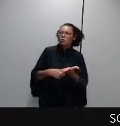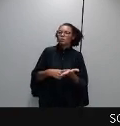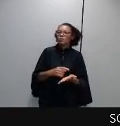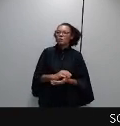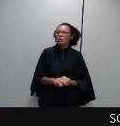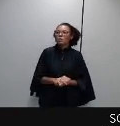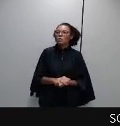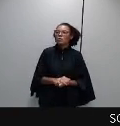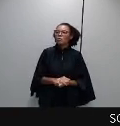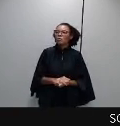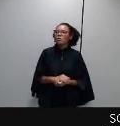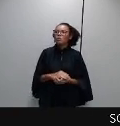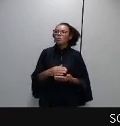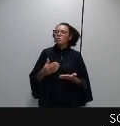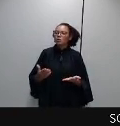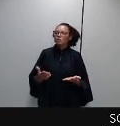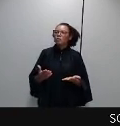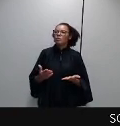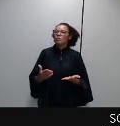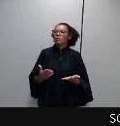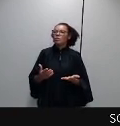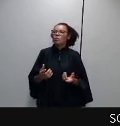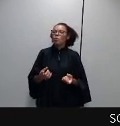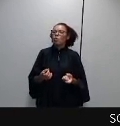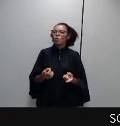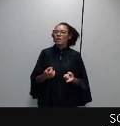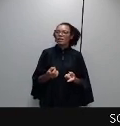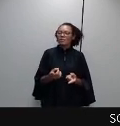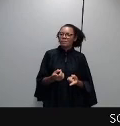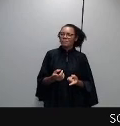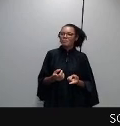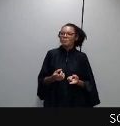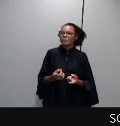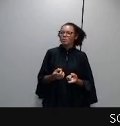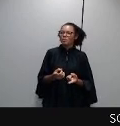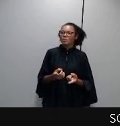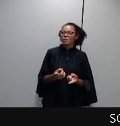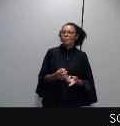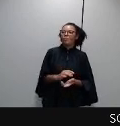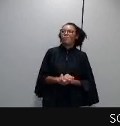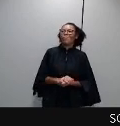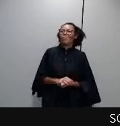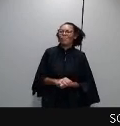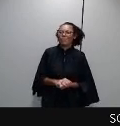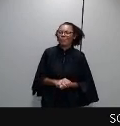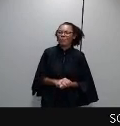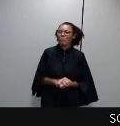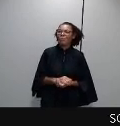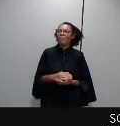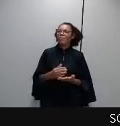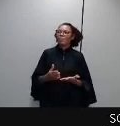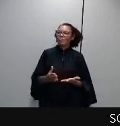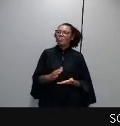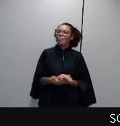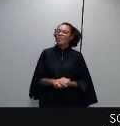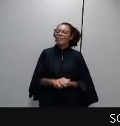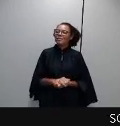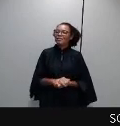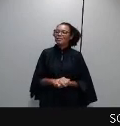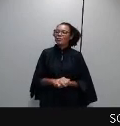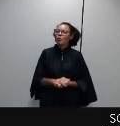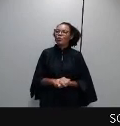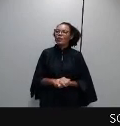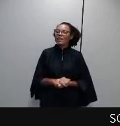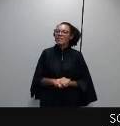e incongruência comparecido no último Federal reconhecer a competência da desembargadora impetrada para